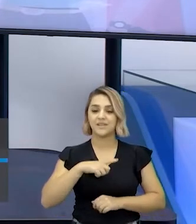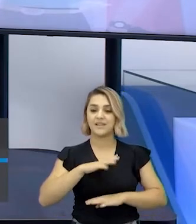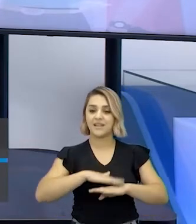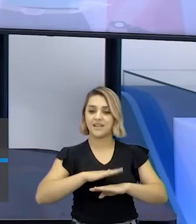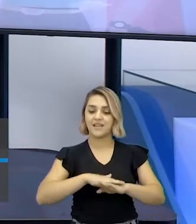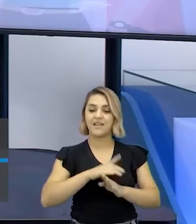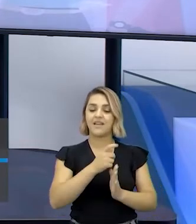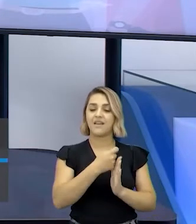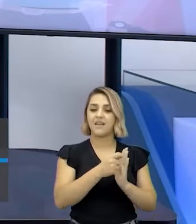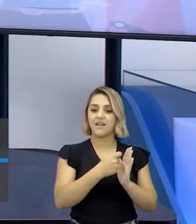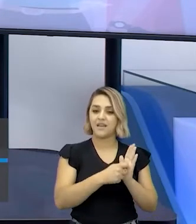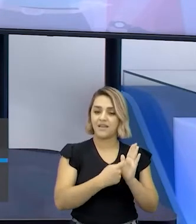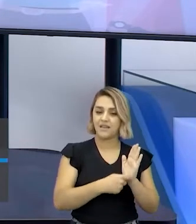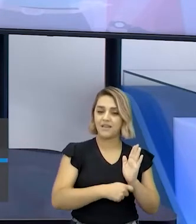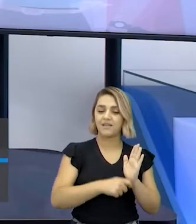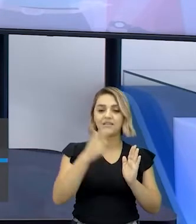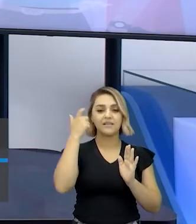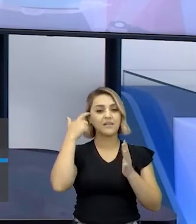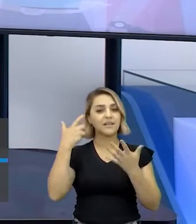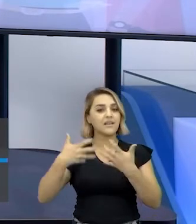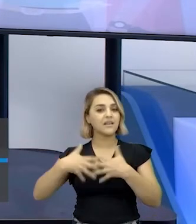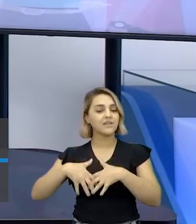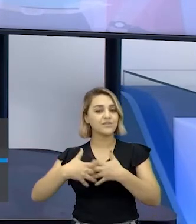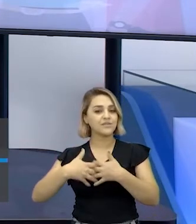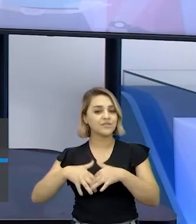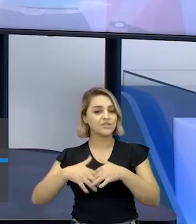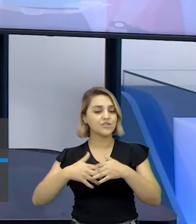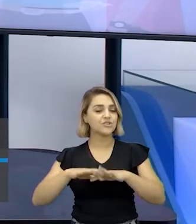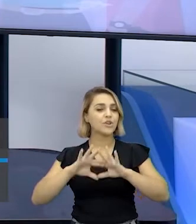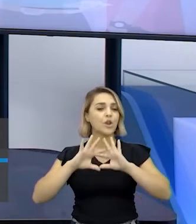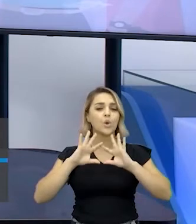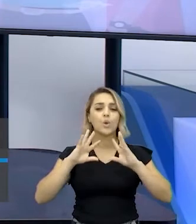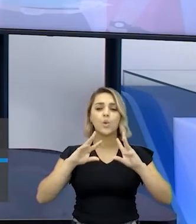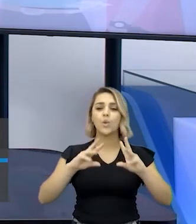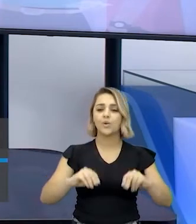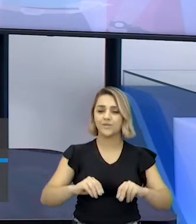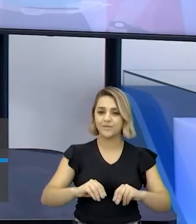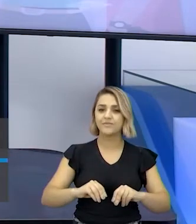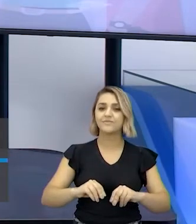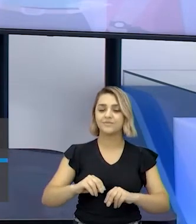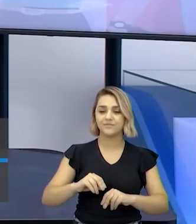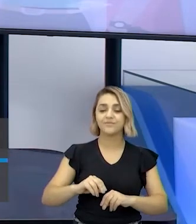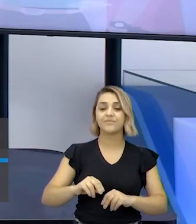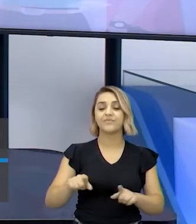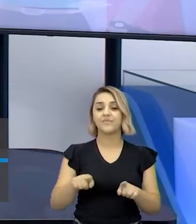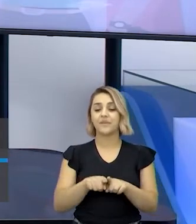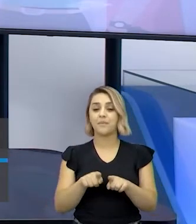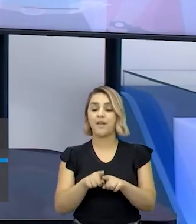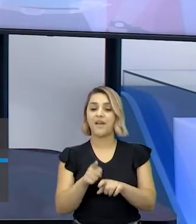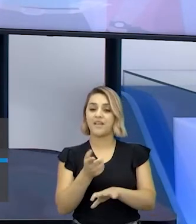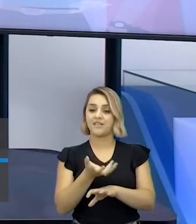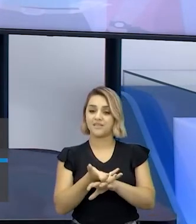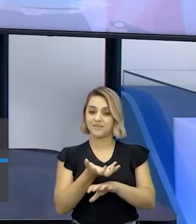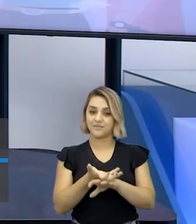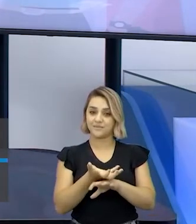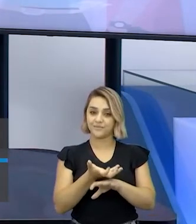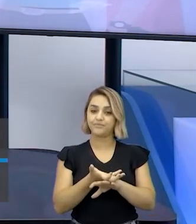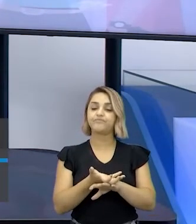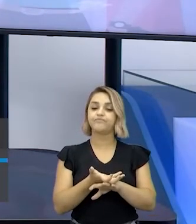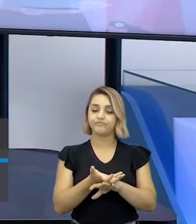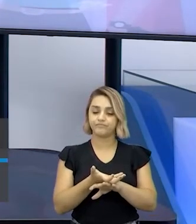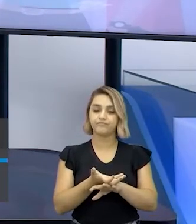aí pensando em todos os componentes, tudo aquilo que vocês viram. E na nossa disciplina aí, no nosso componente, melhor